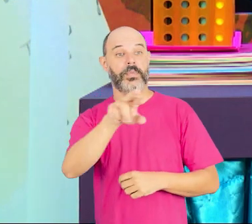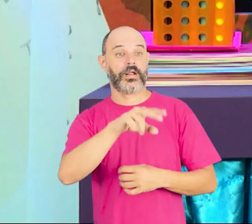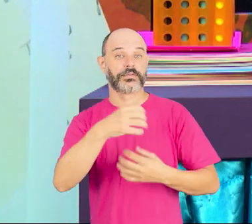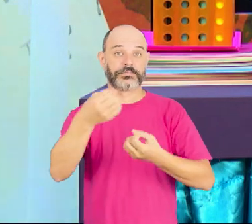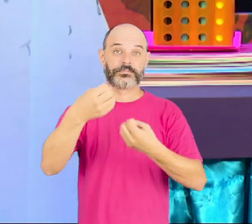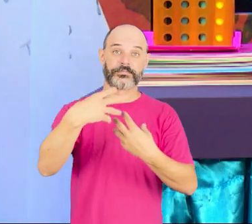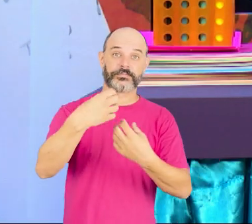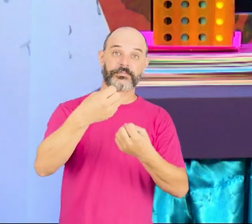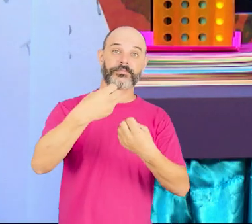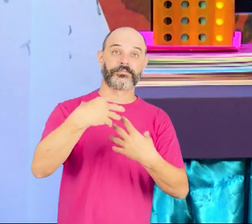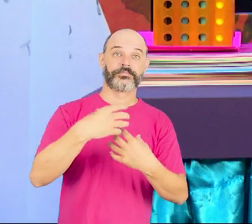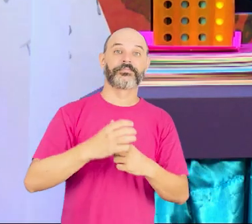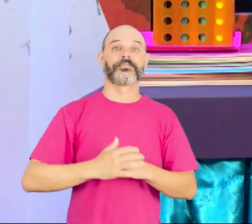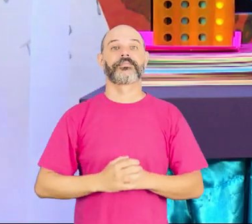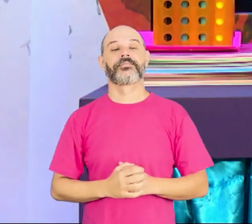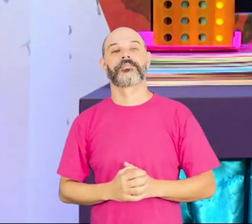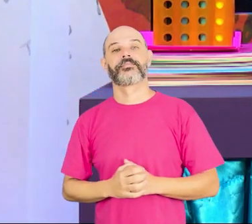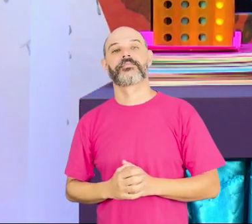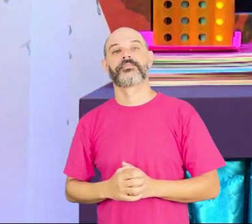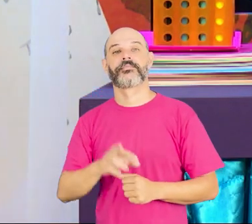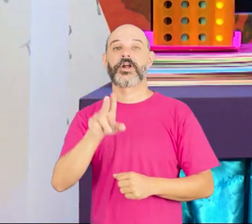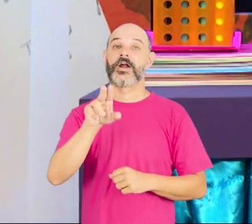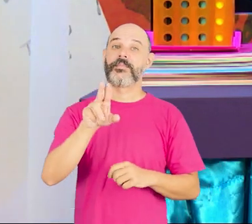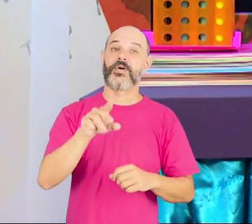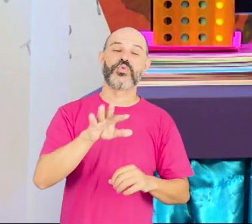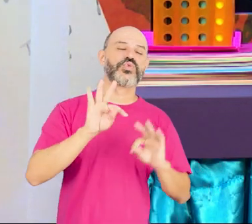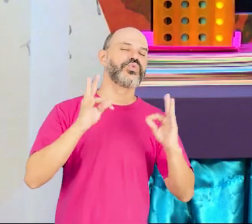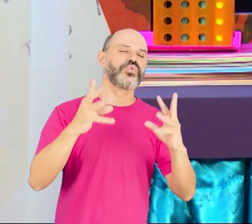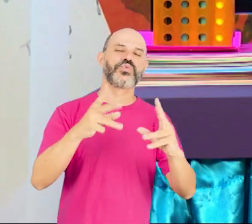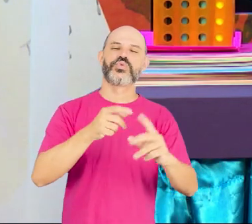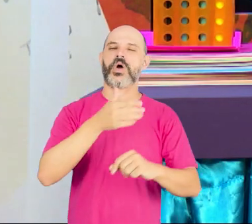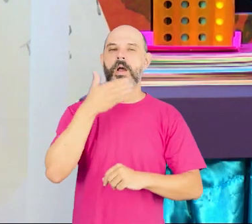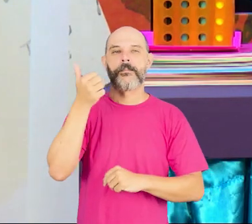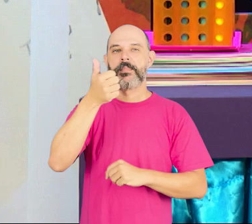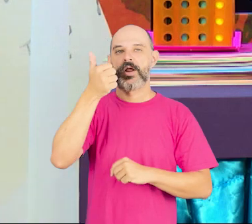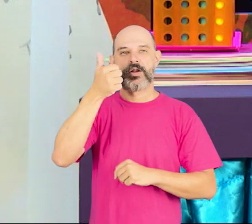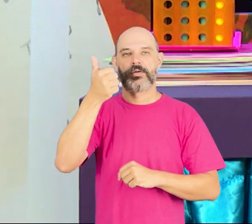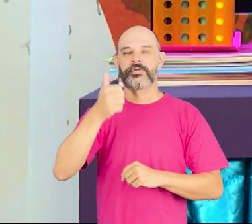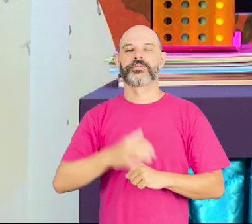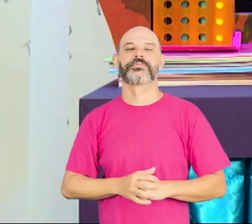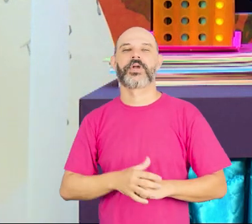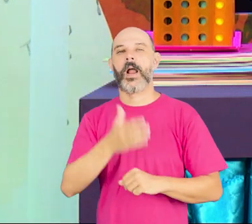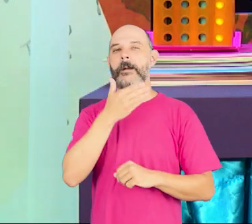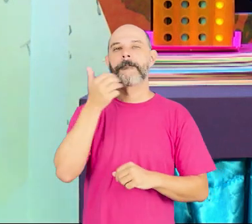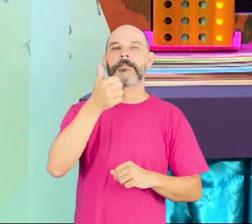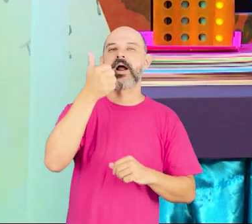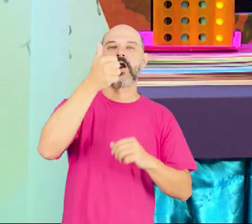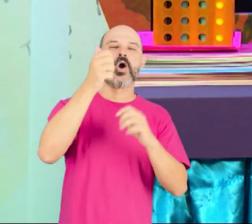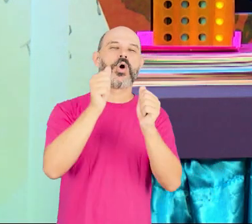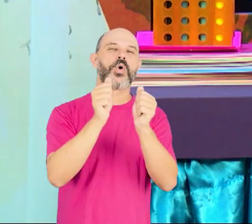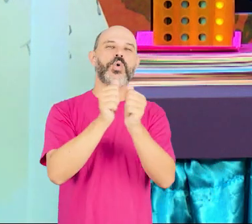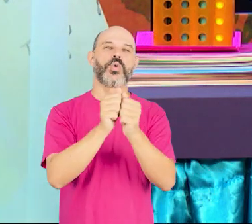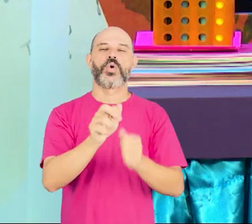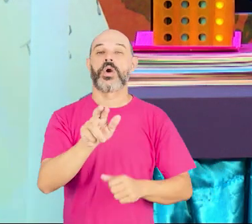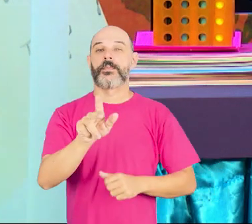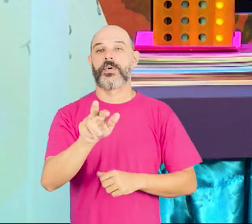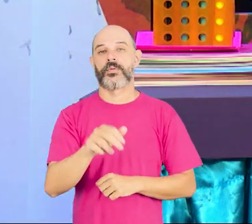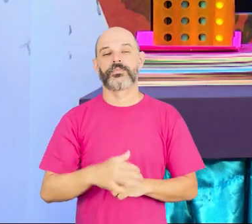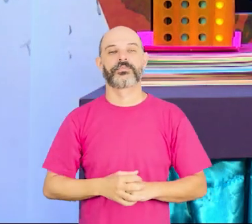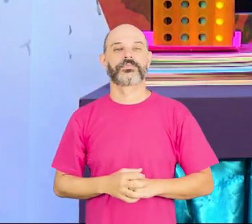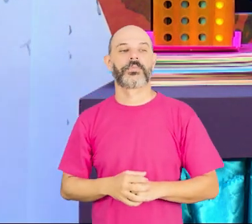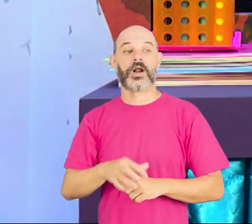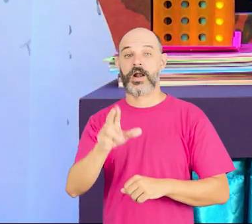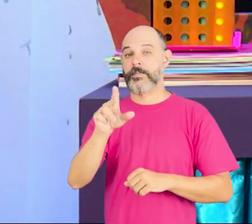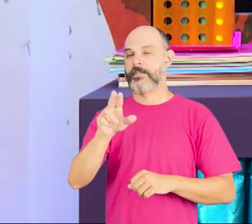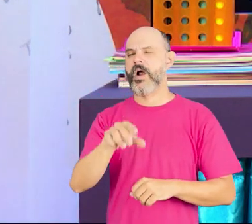os irmãos vão nos ensinar. Com o irmão tudo é melhor, é melhor, é melhor com os irmãos. Com o